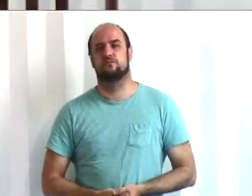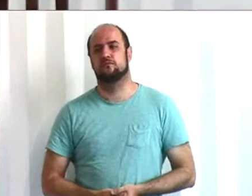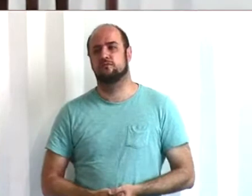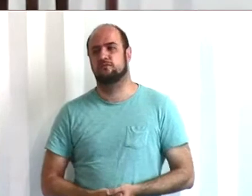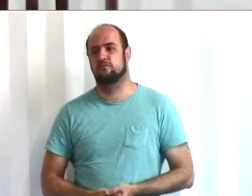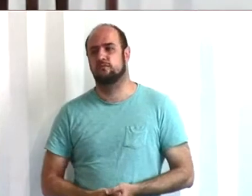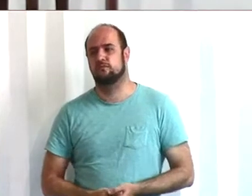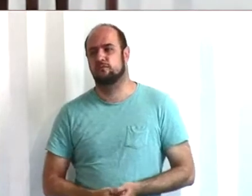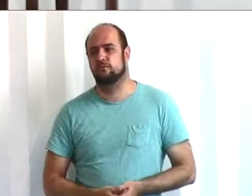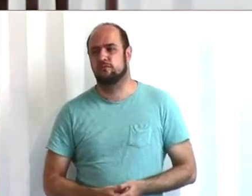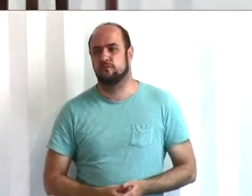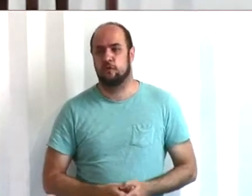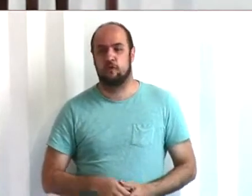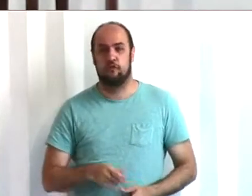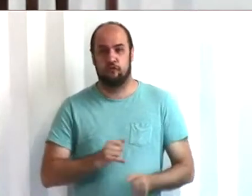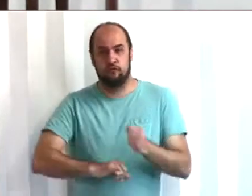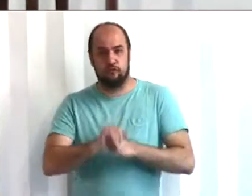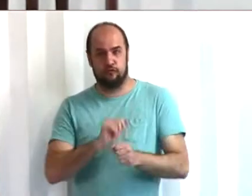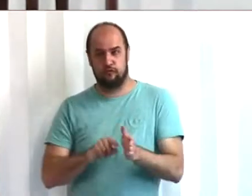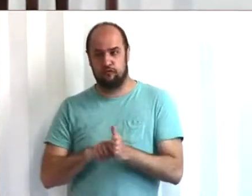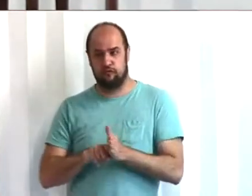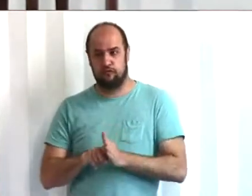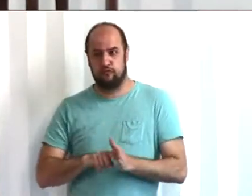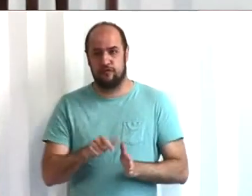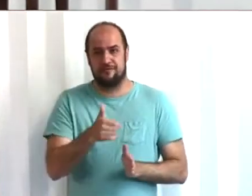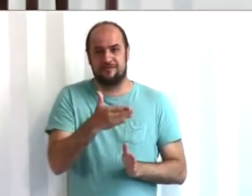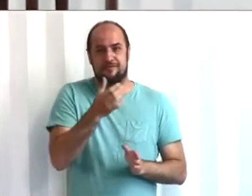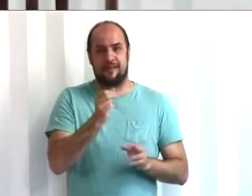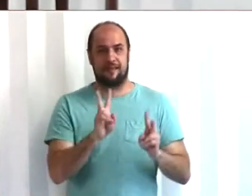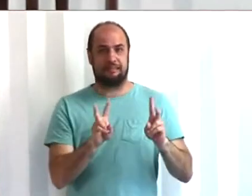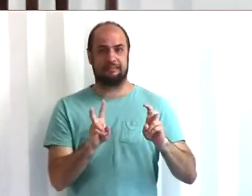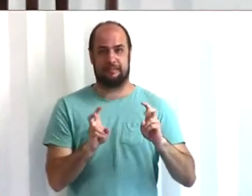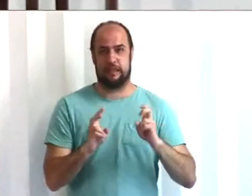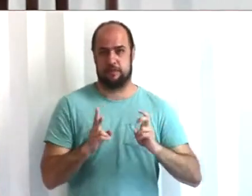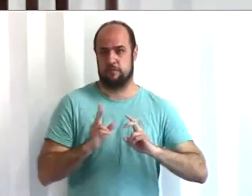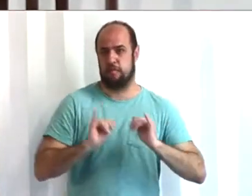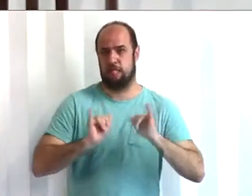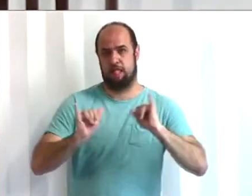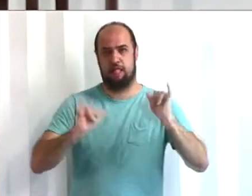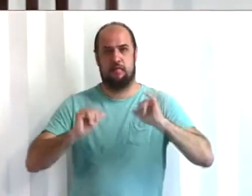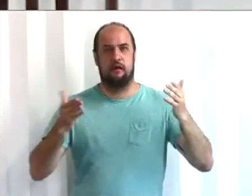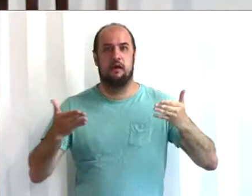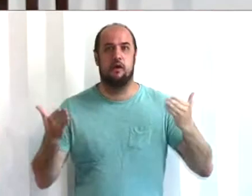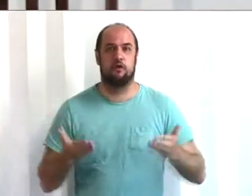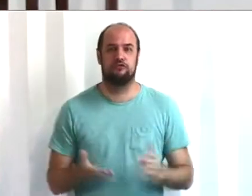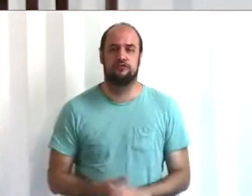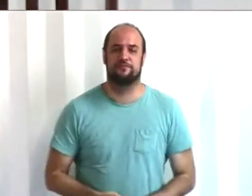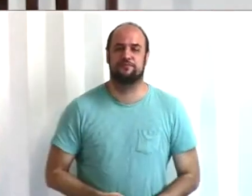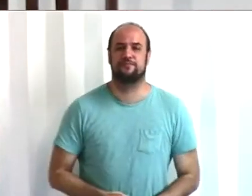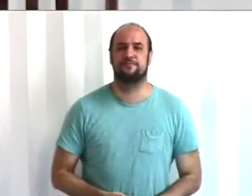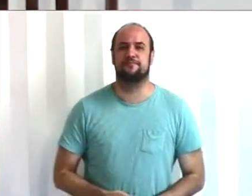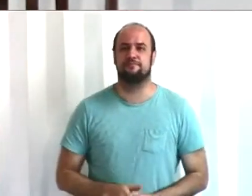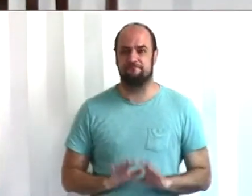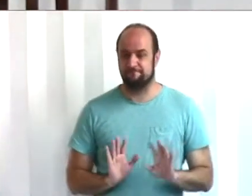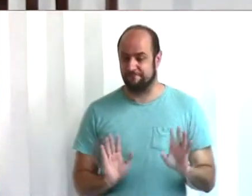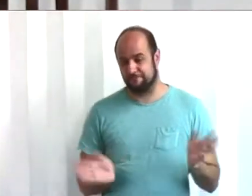Uma pesquisa rápida na internet sobre os 10 assuntos mais falados na atualidade,